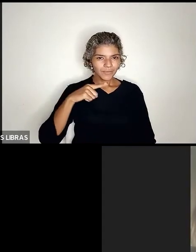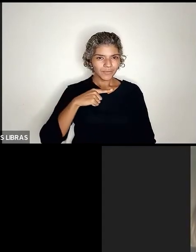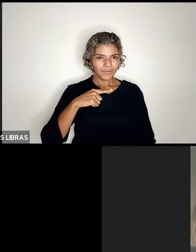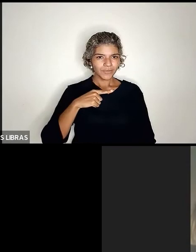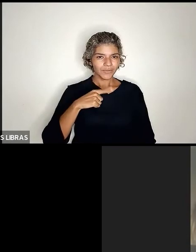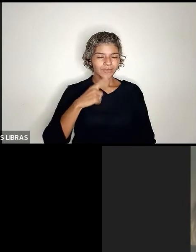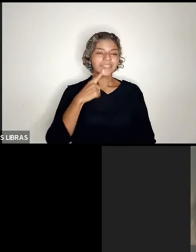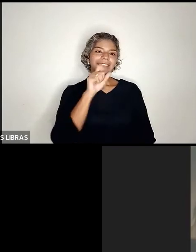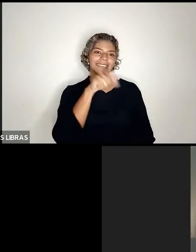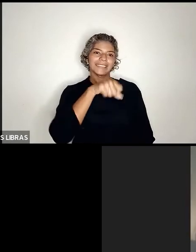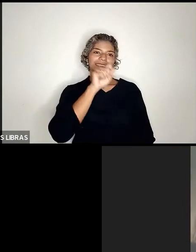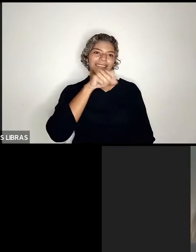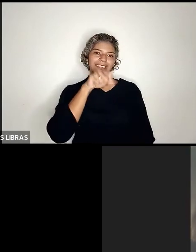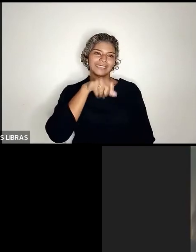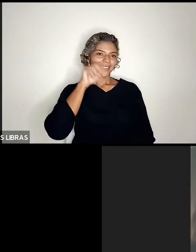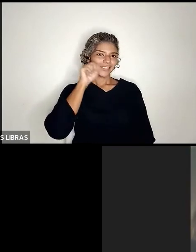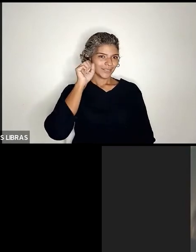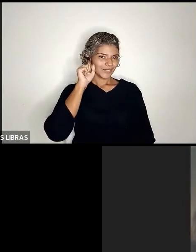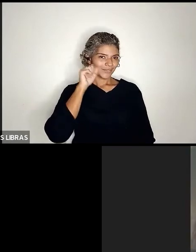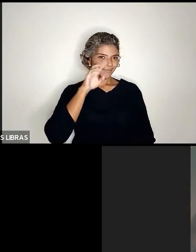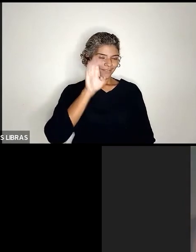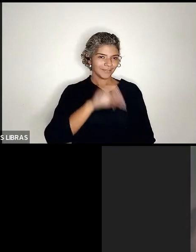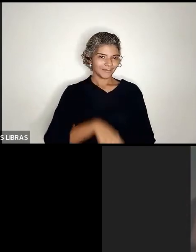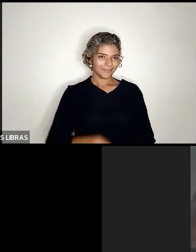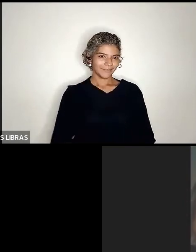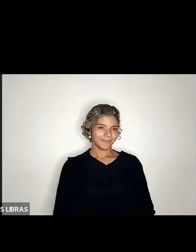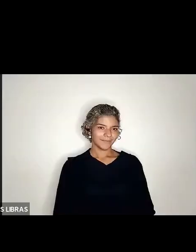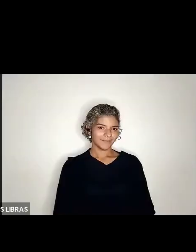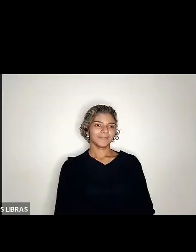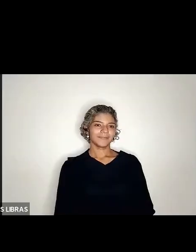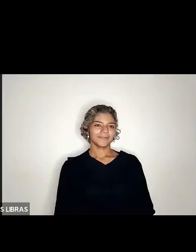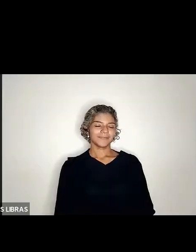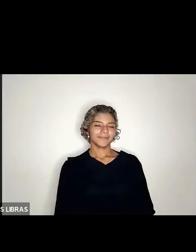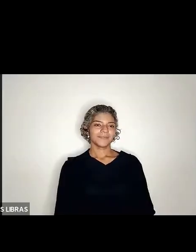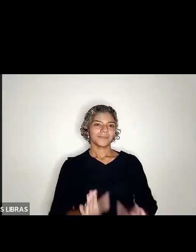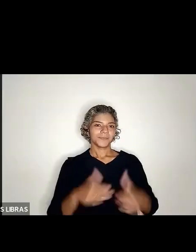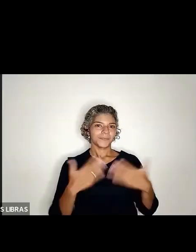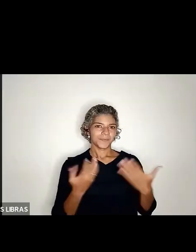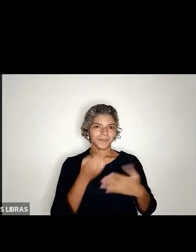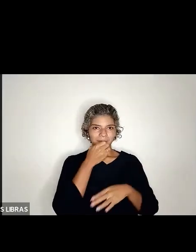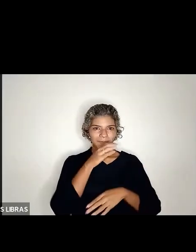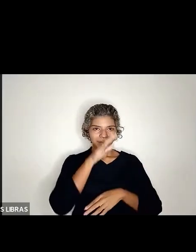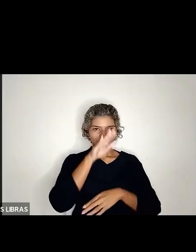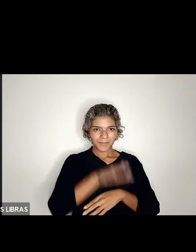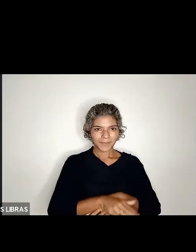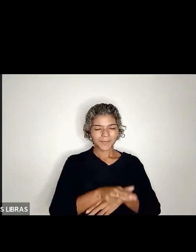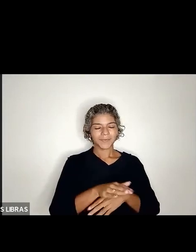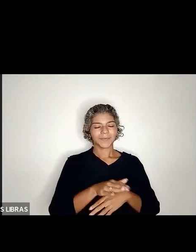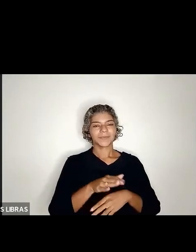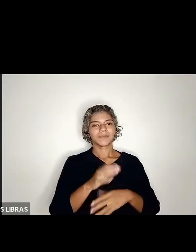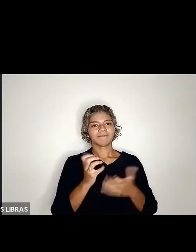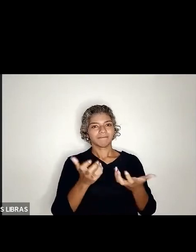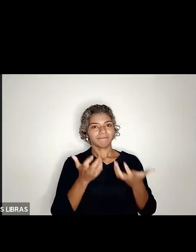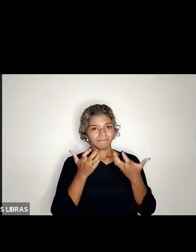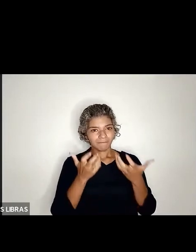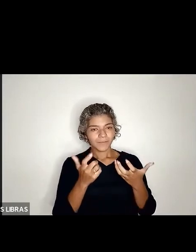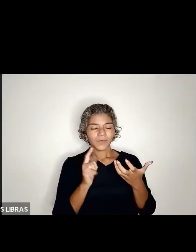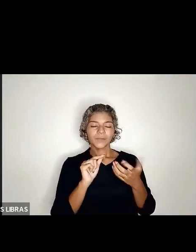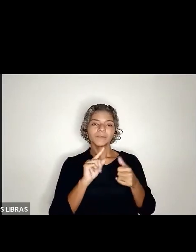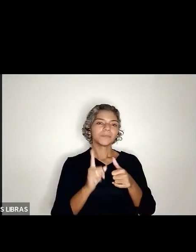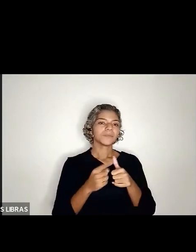Sim, estamos te ouvindo, Rebeca. Então, boa tarde. Eu gostaria primeiramente de agradecer